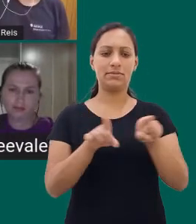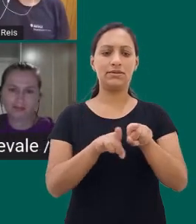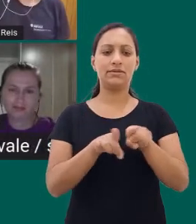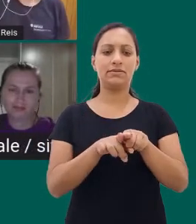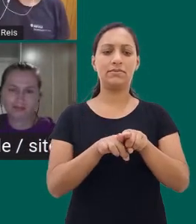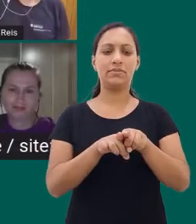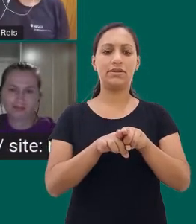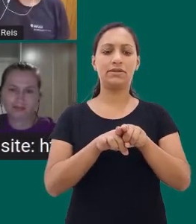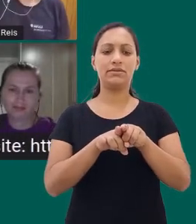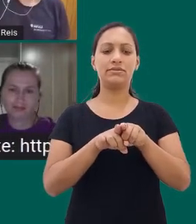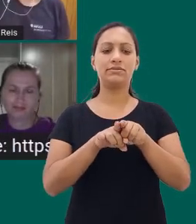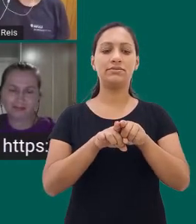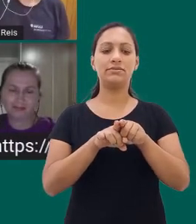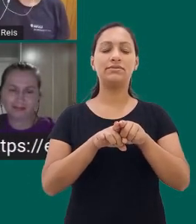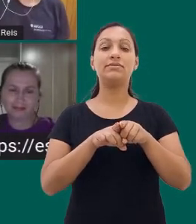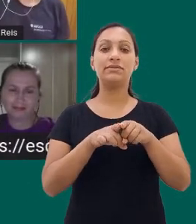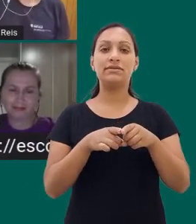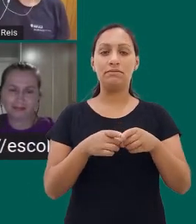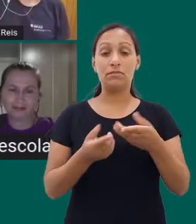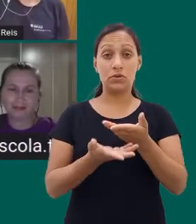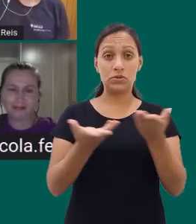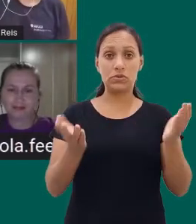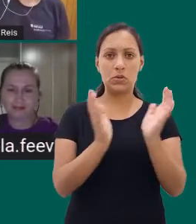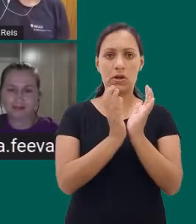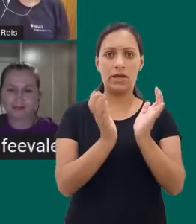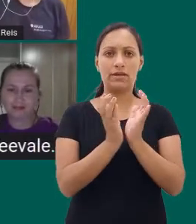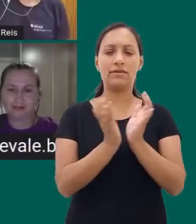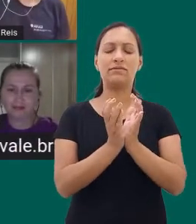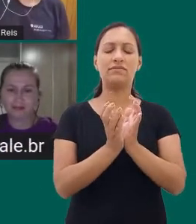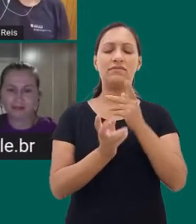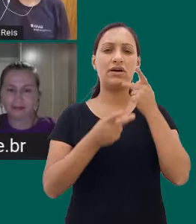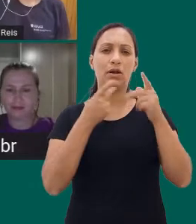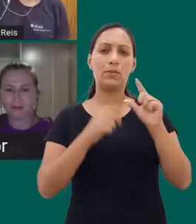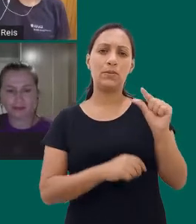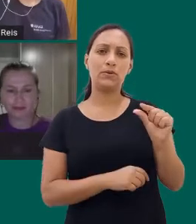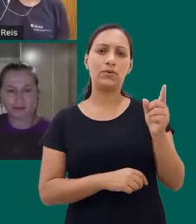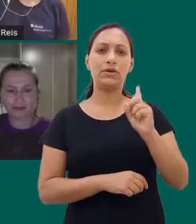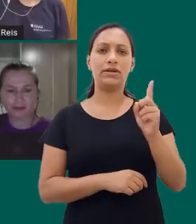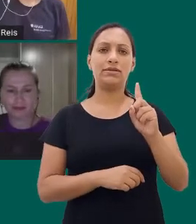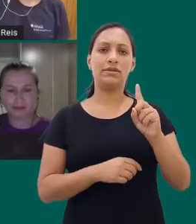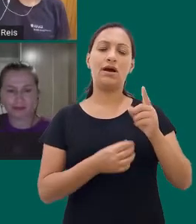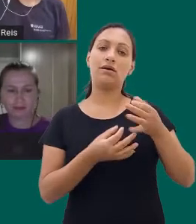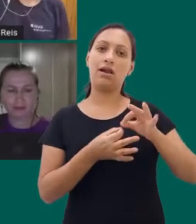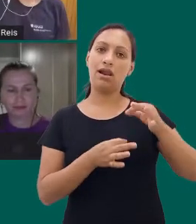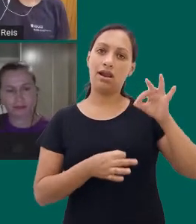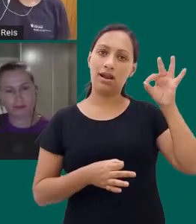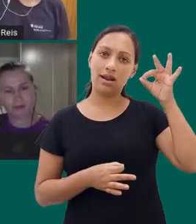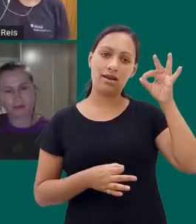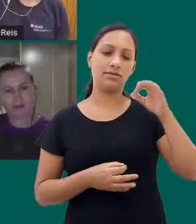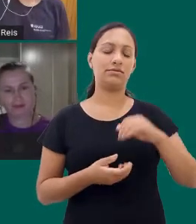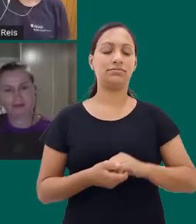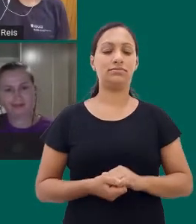também para os colegas também poder falar um pouco, né? E não me estender muito, né?